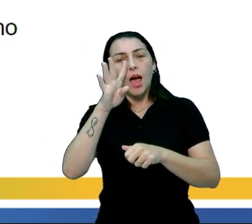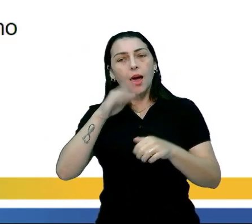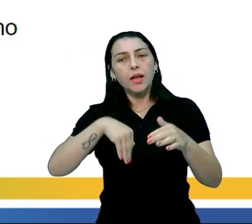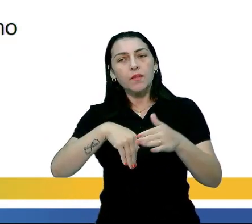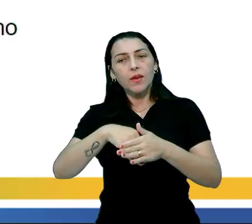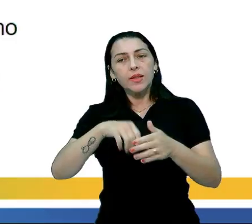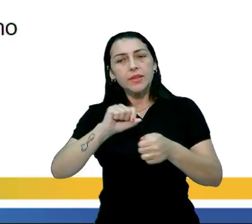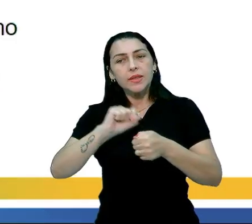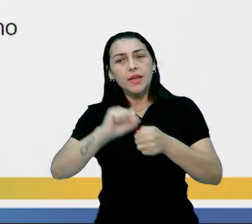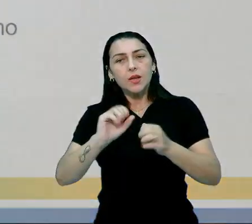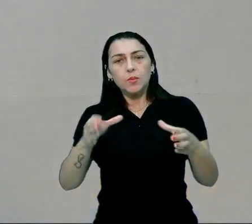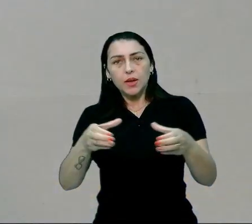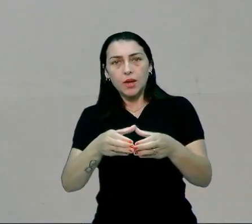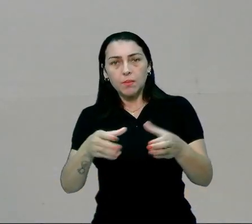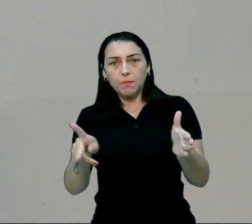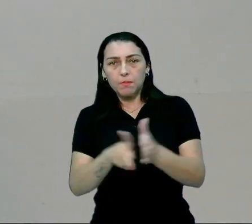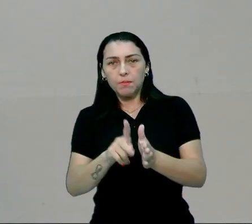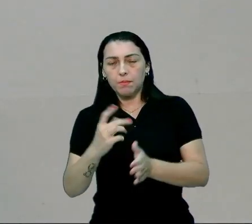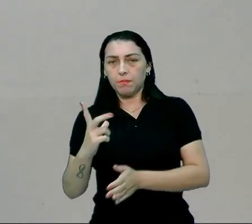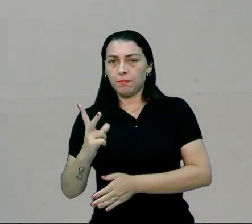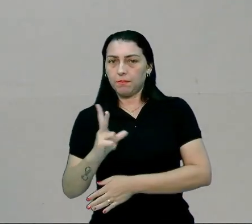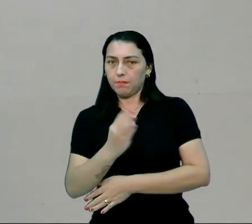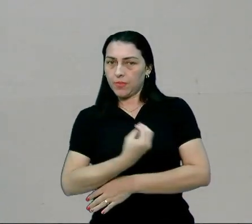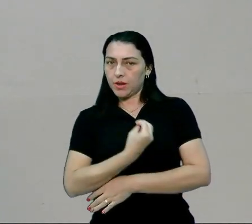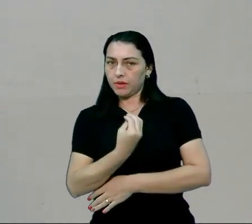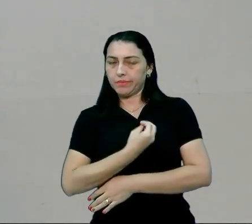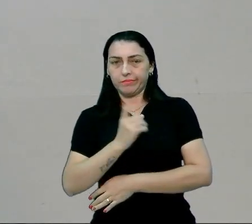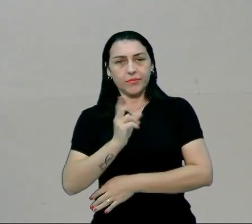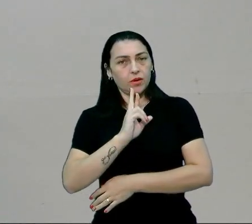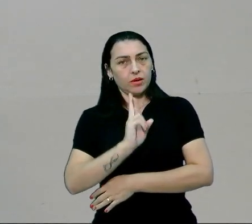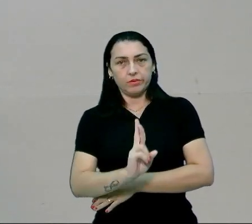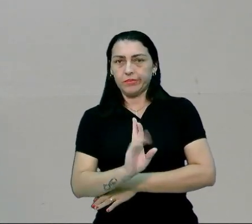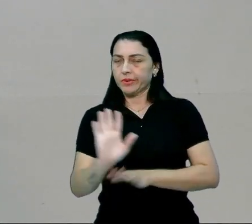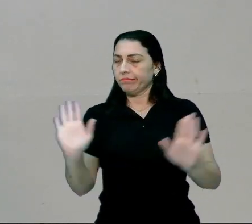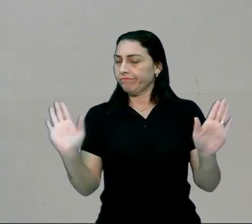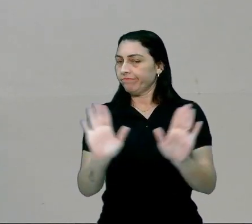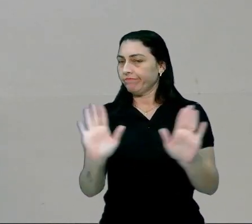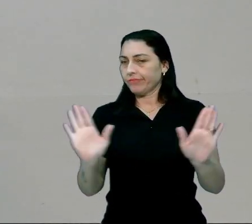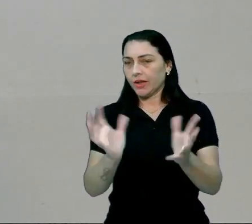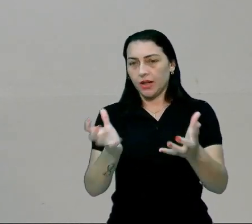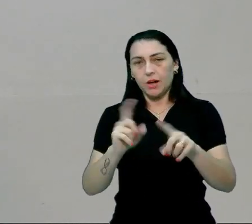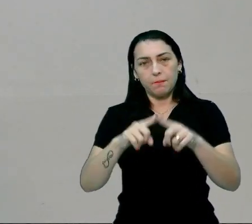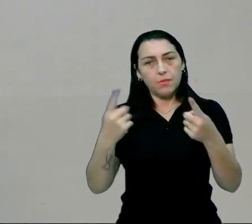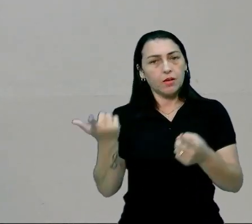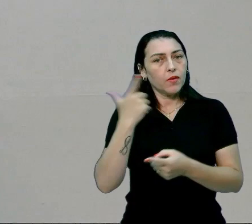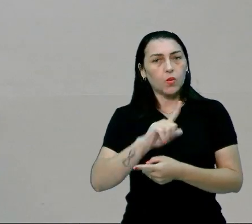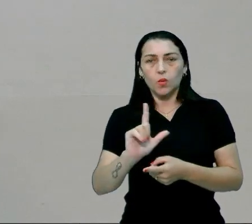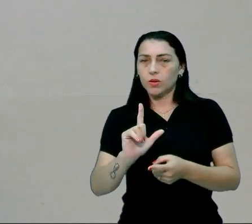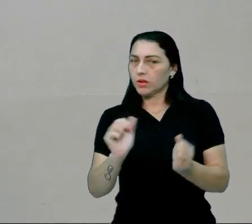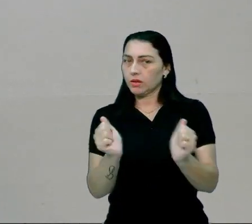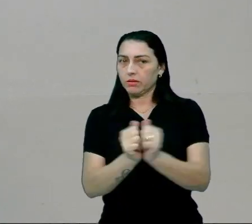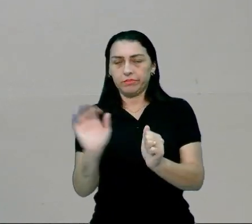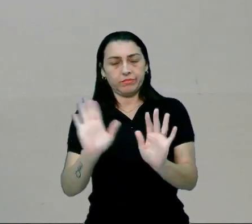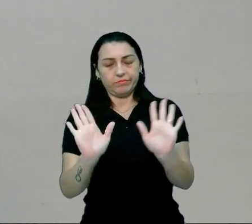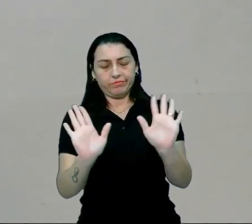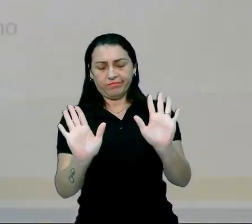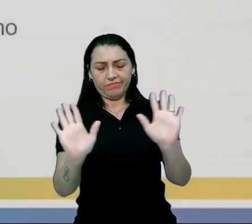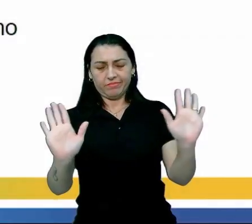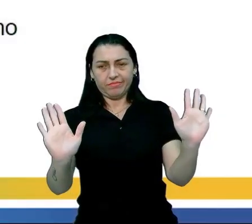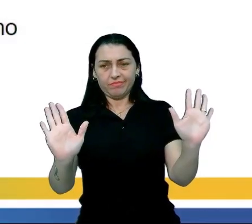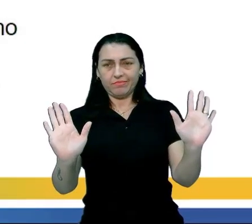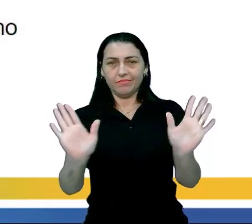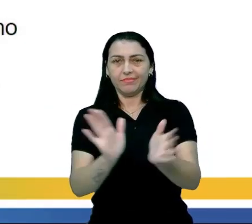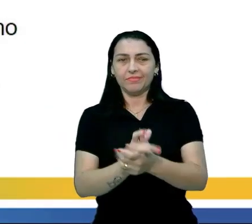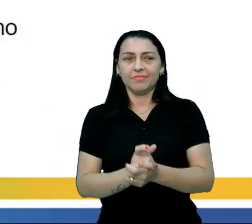as partidas fazendo parte da equipe. É rendimento, né, meu amor? A gente vai querer, mas a gente não vai conseguir jogar lá. Não, eles